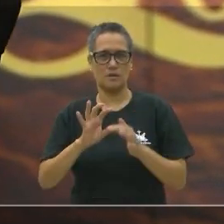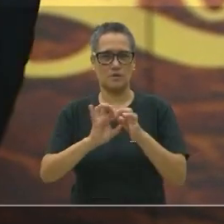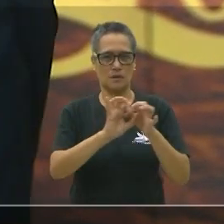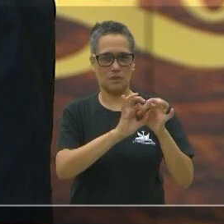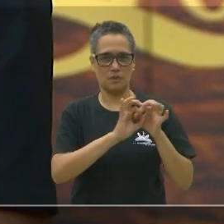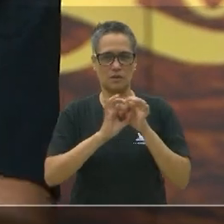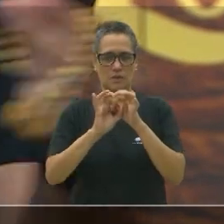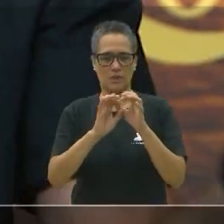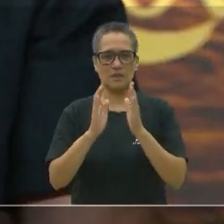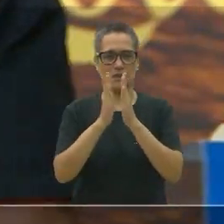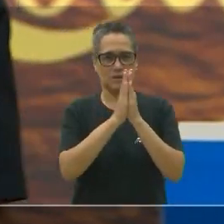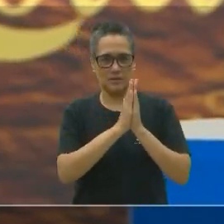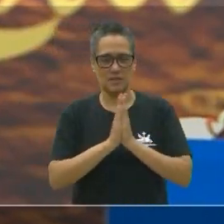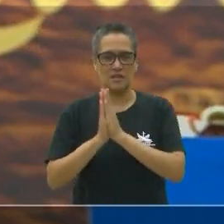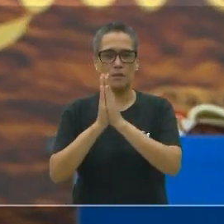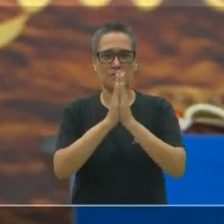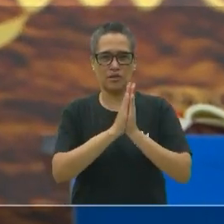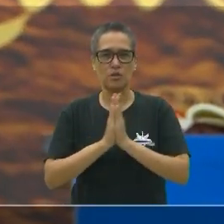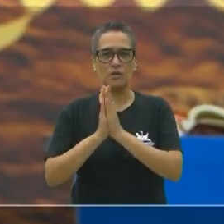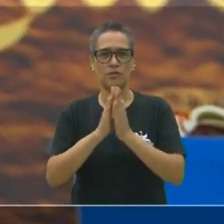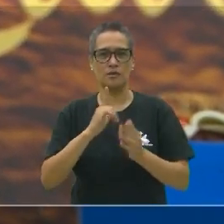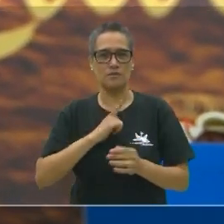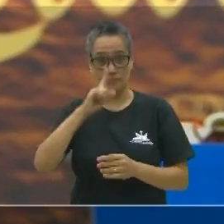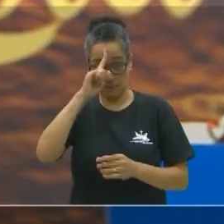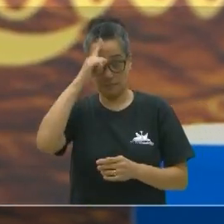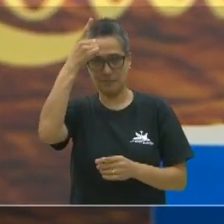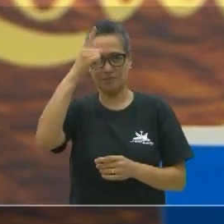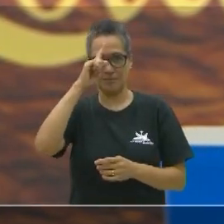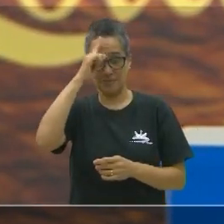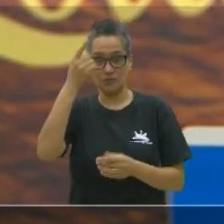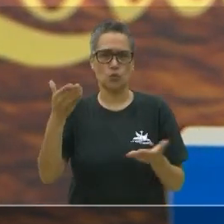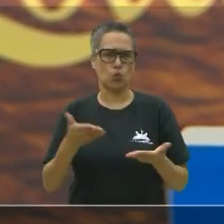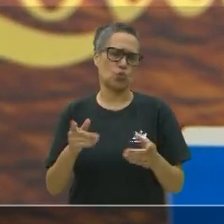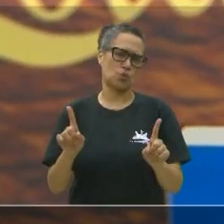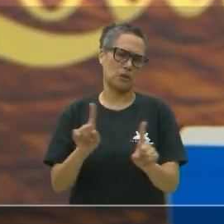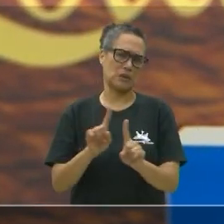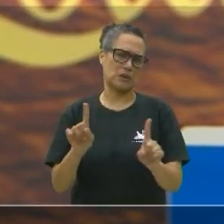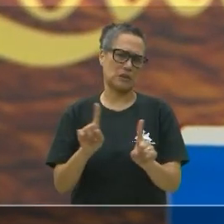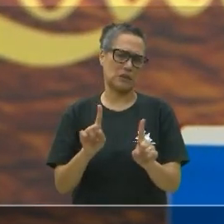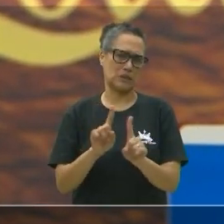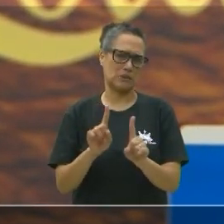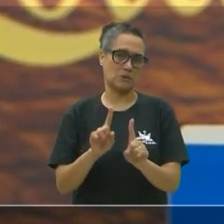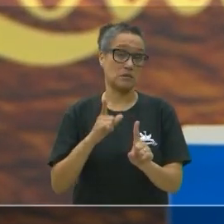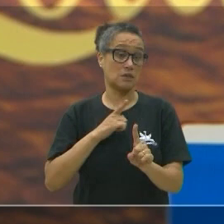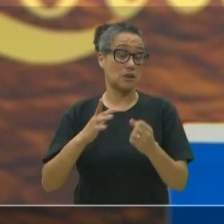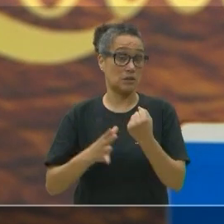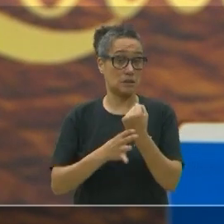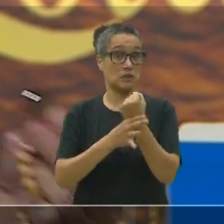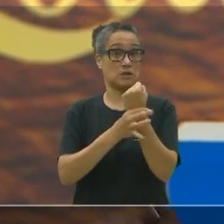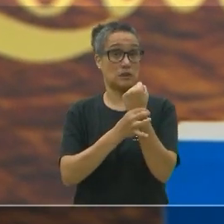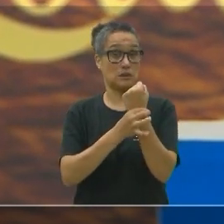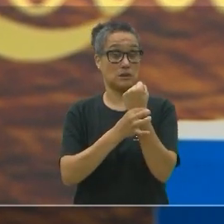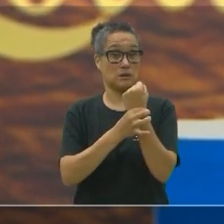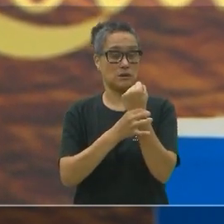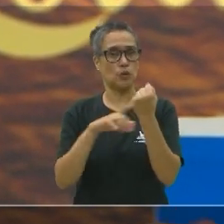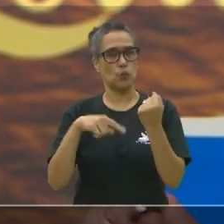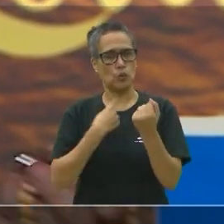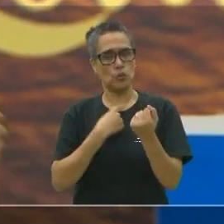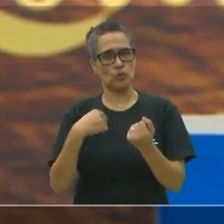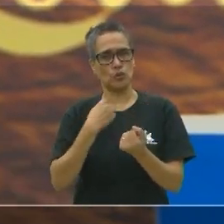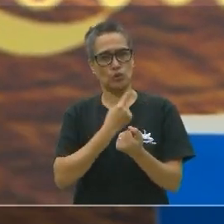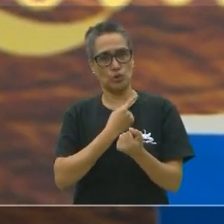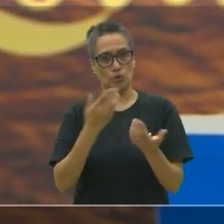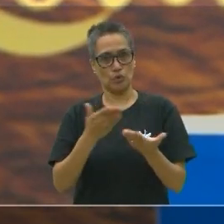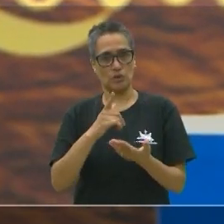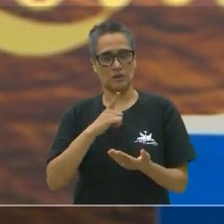para rezar. Só para você ter uma ideia, hoje não, por conta da segurança, hoje a gente tem que fazer o